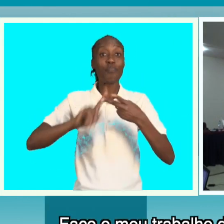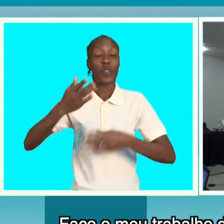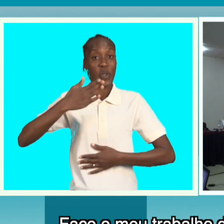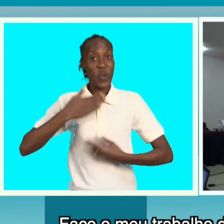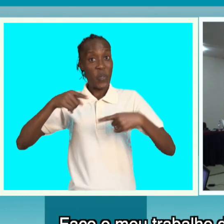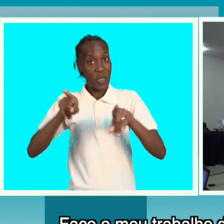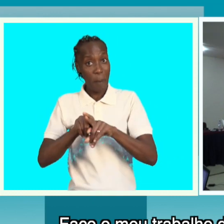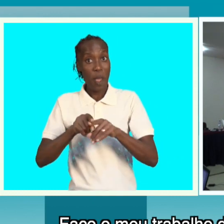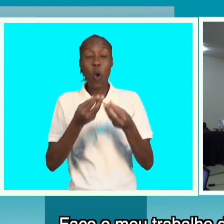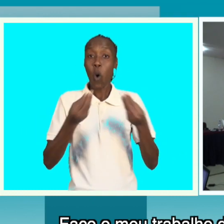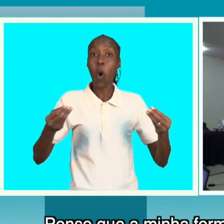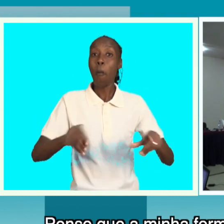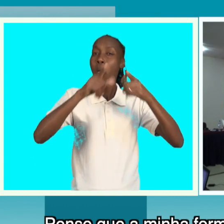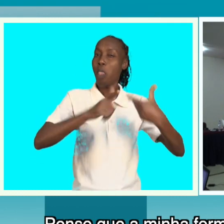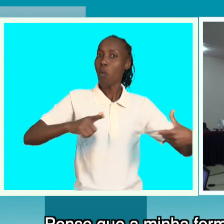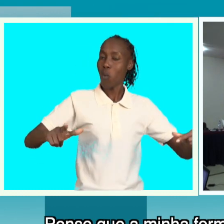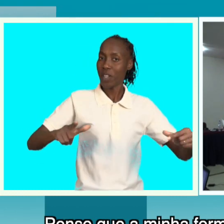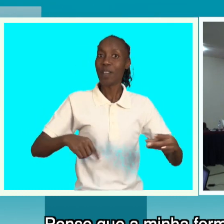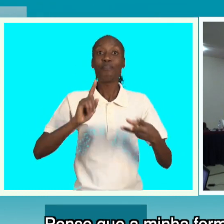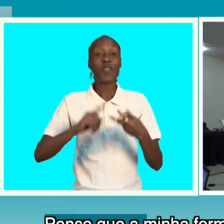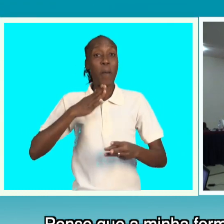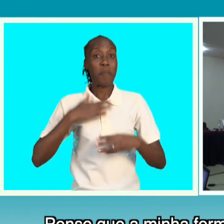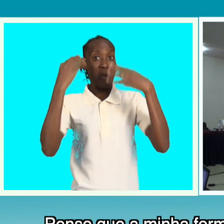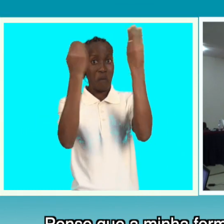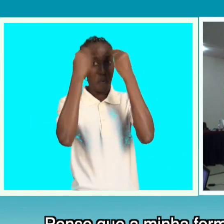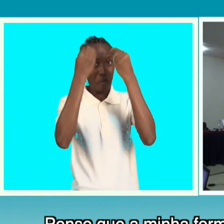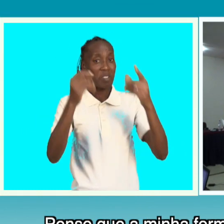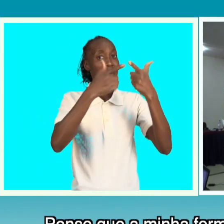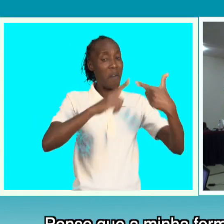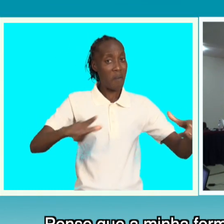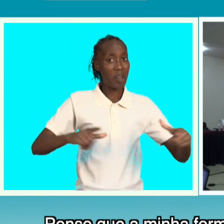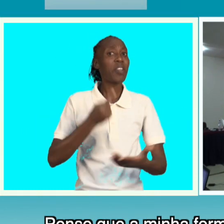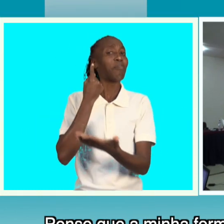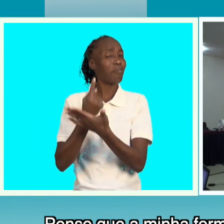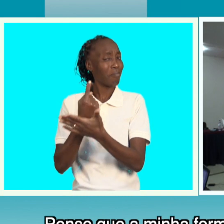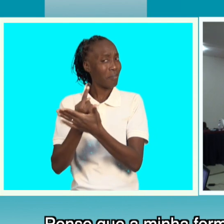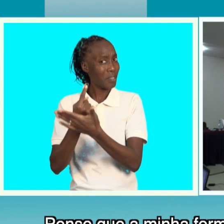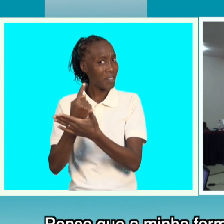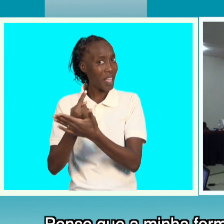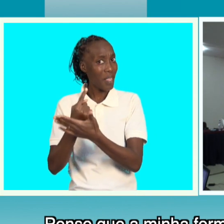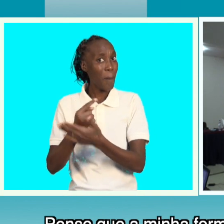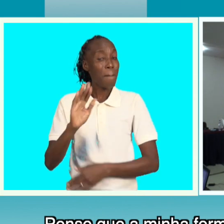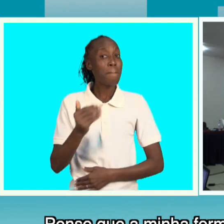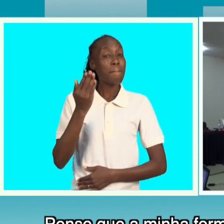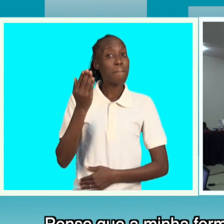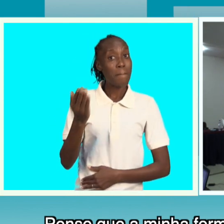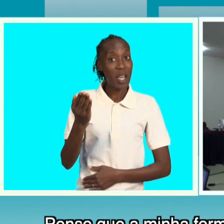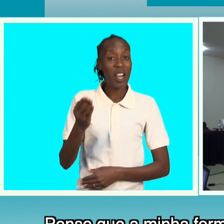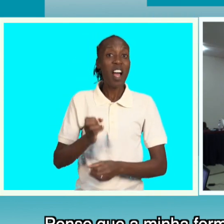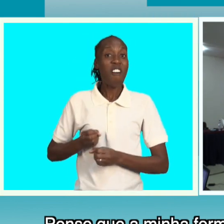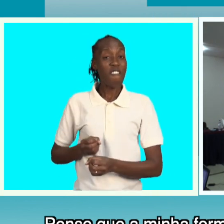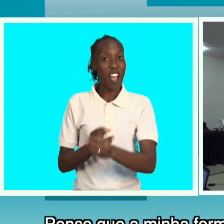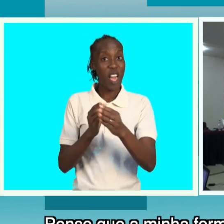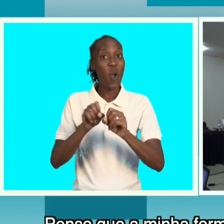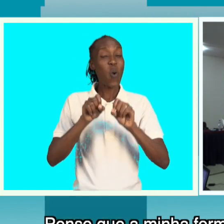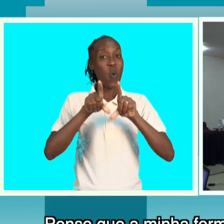e de linguista em primeiro lugar. E penso que a minha formação em linguística é uma valia importante para falar com